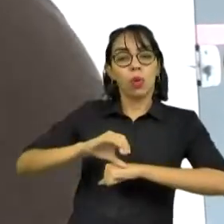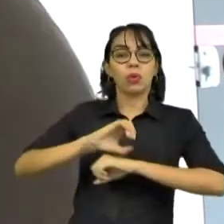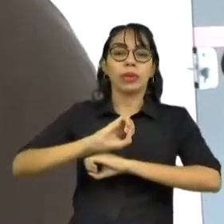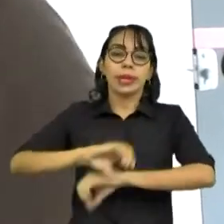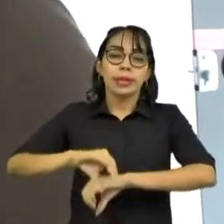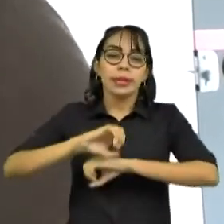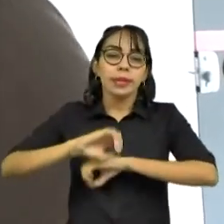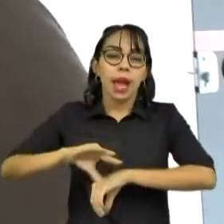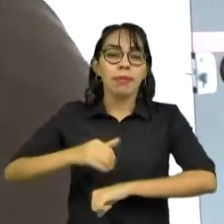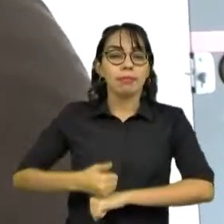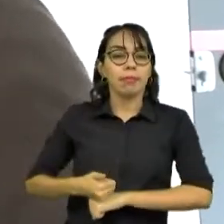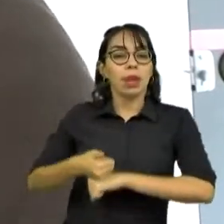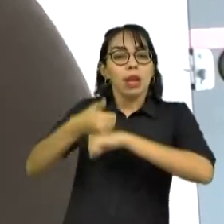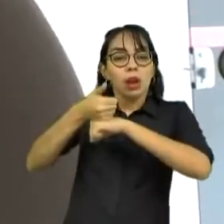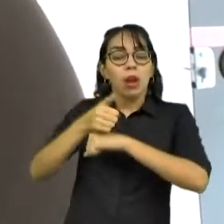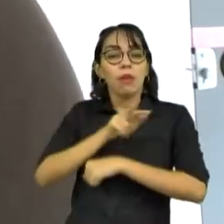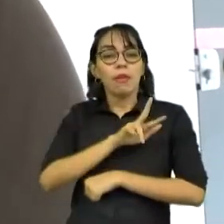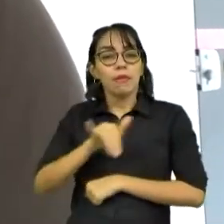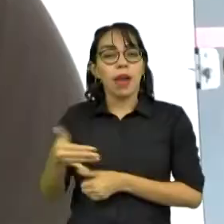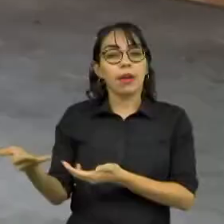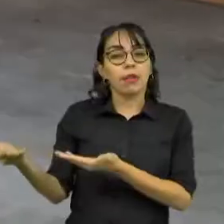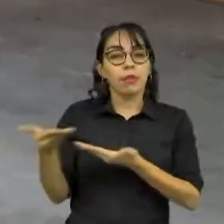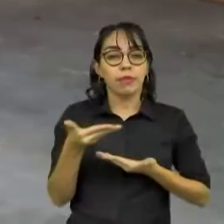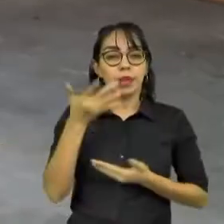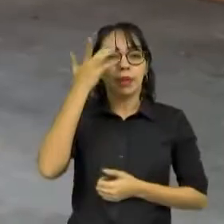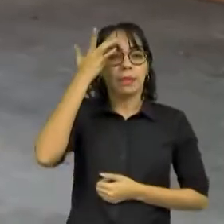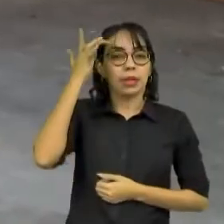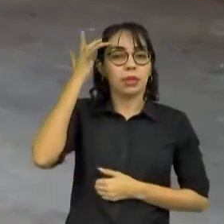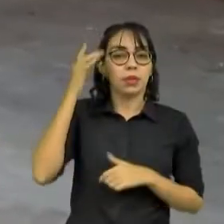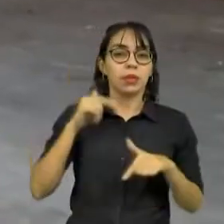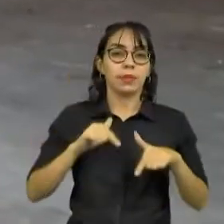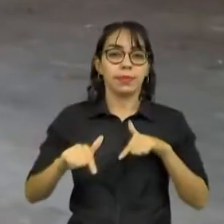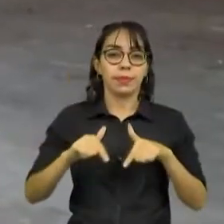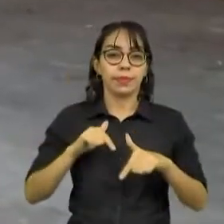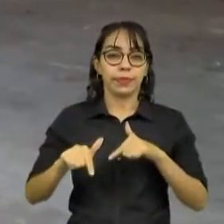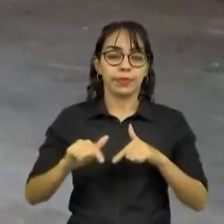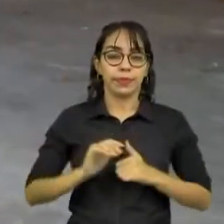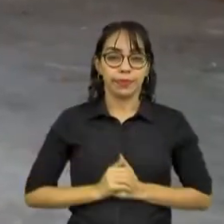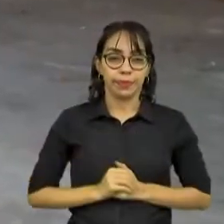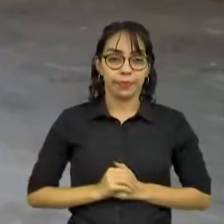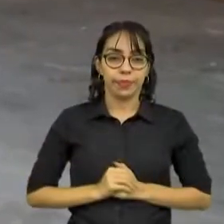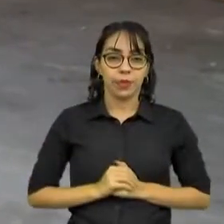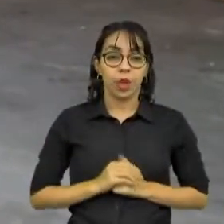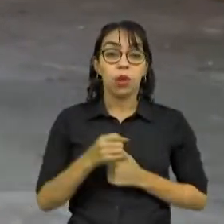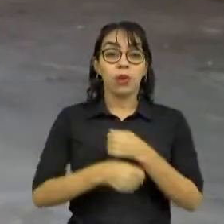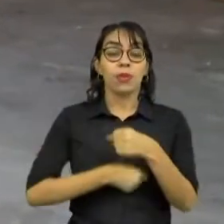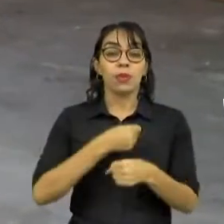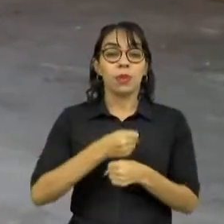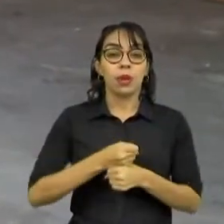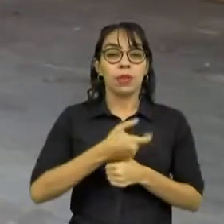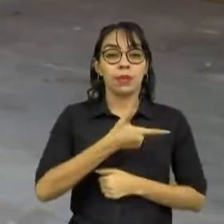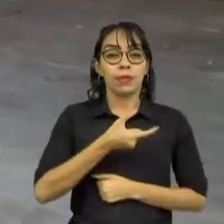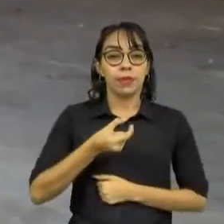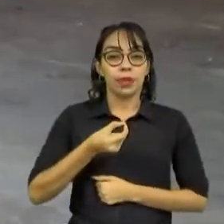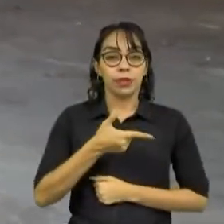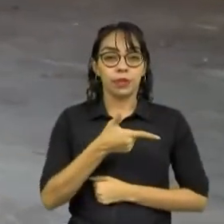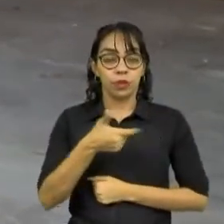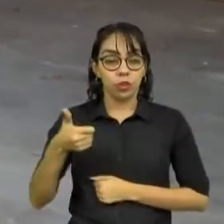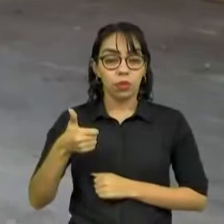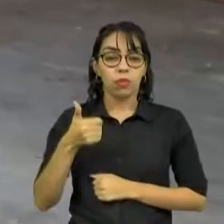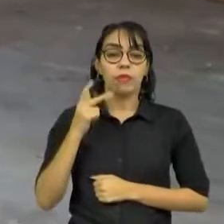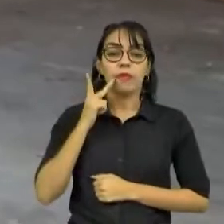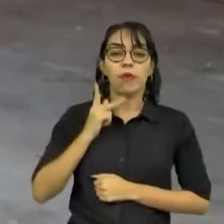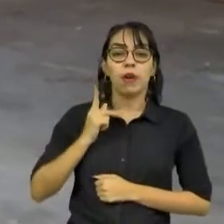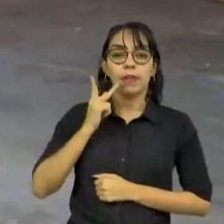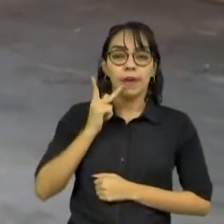poder trazer mão de obra para atender essa demanda. De janeiro a abril de 2021, desembarcaram em Fortaleza mais de